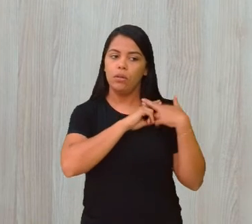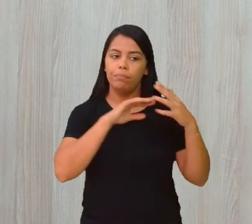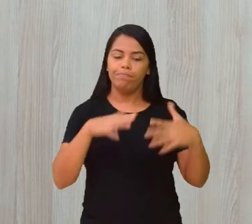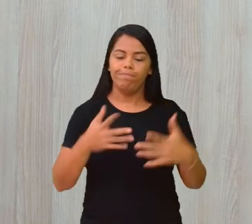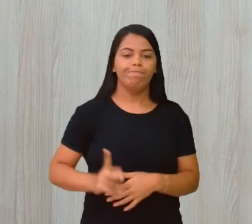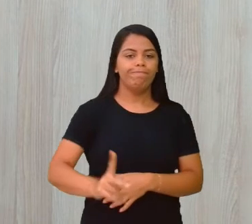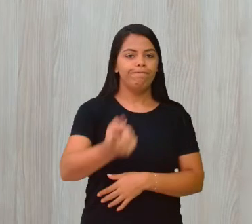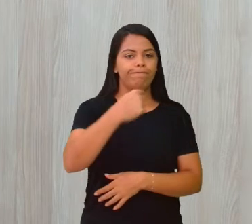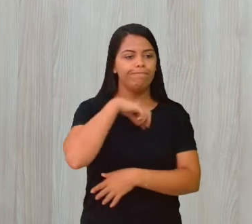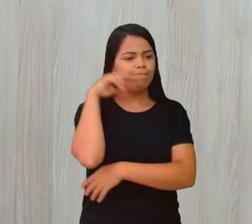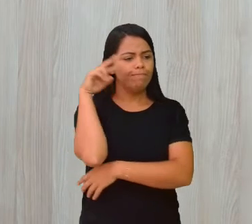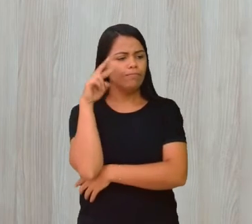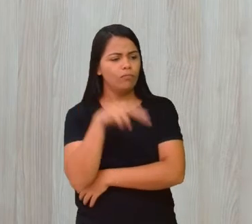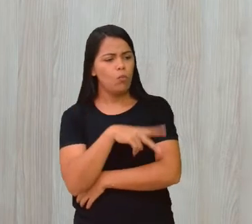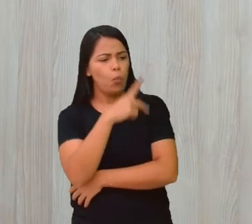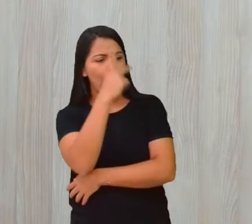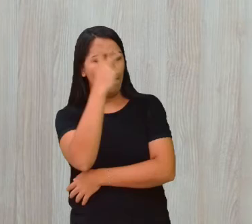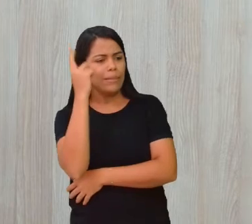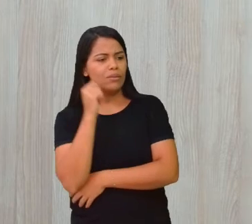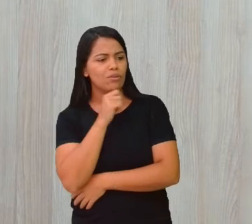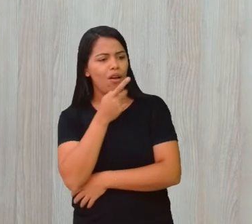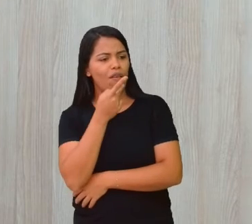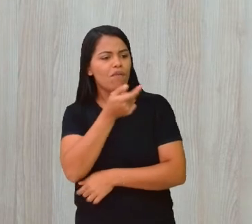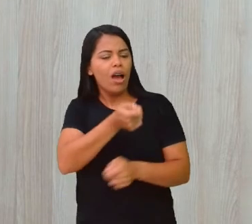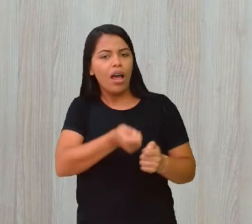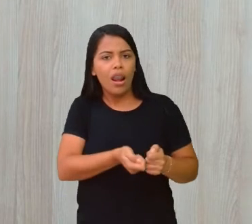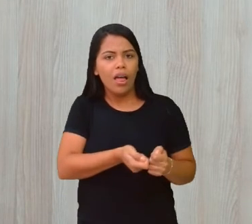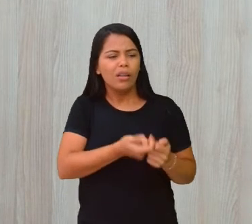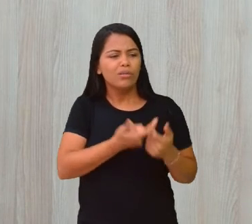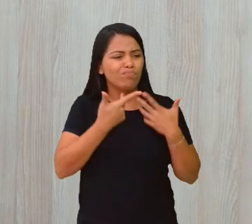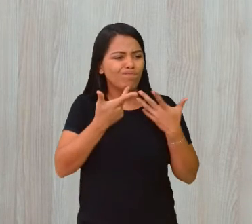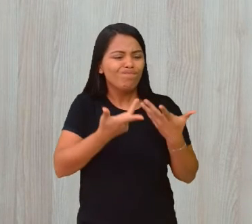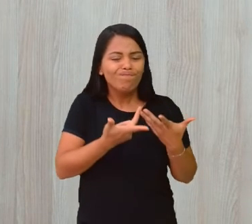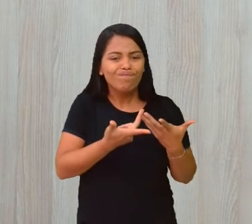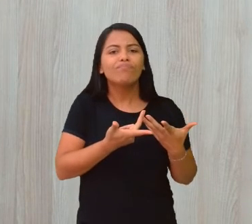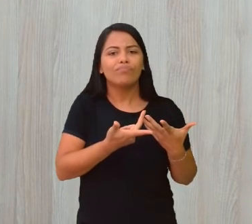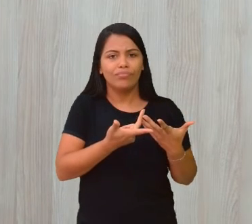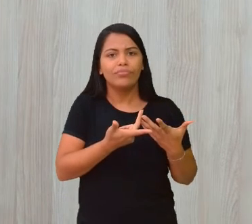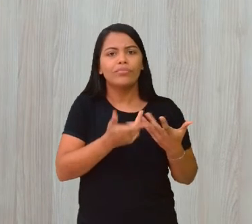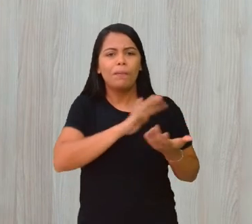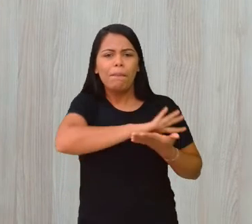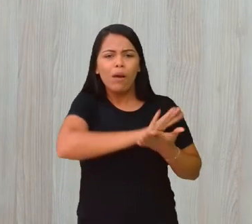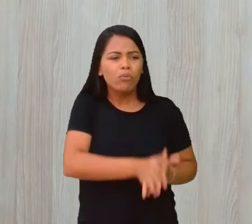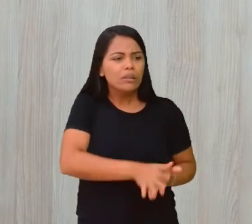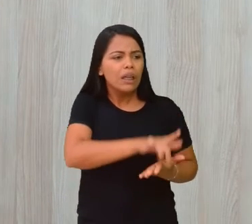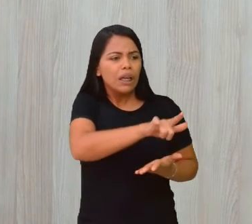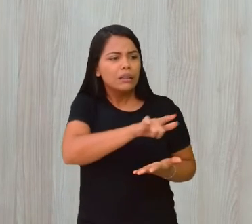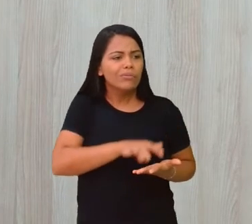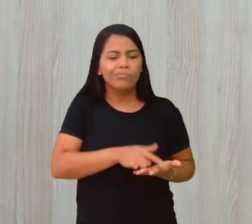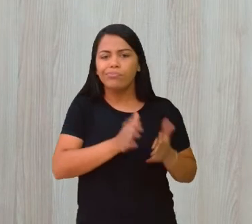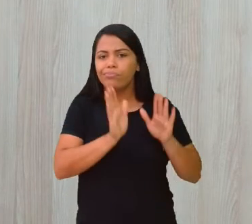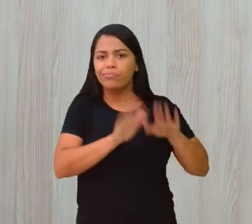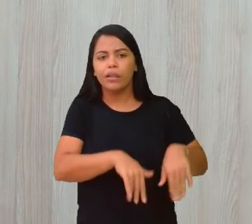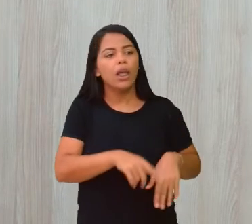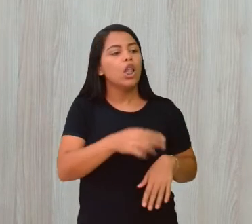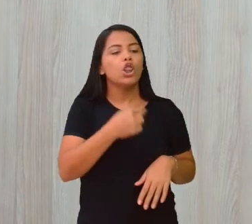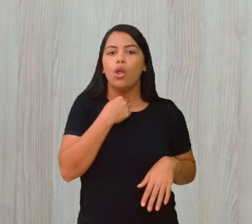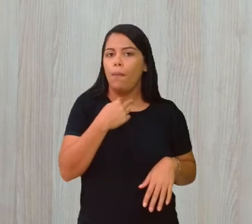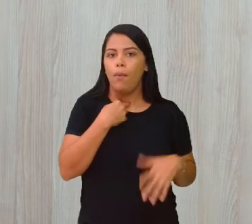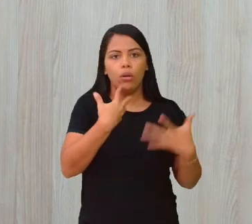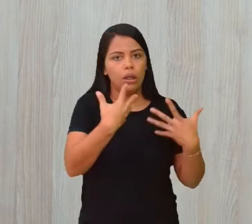com práticas, né, verbalizando, se expressando de uma forma preconceituosa, isso a gente não pode